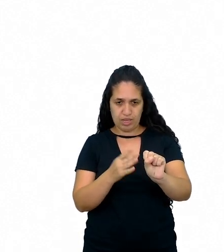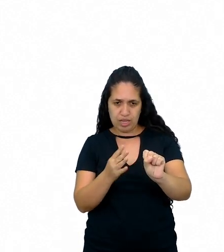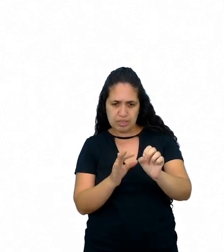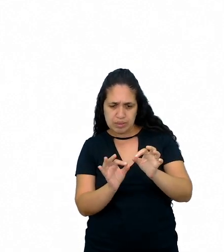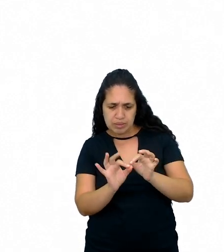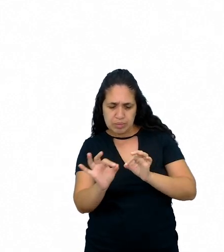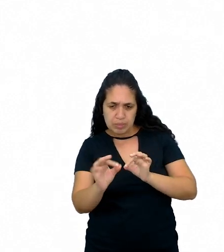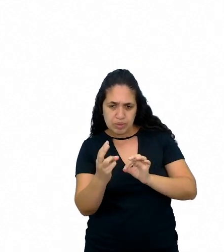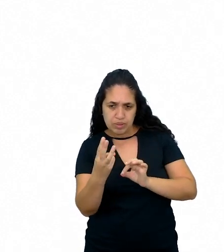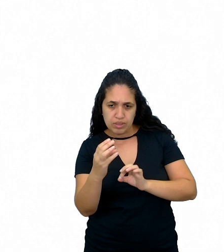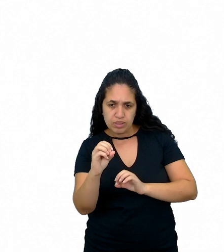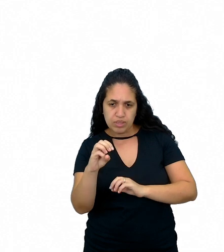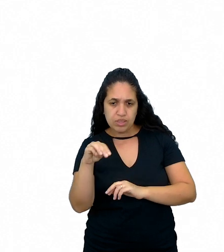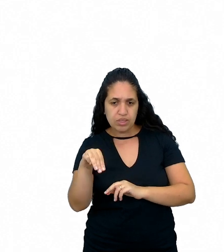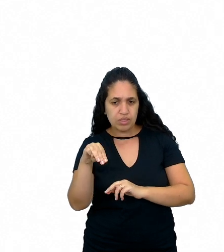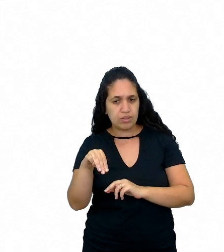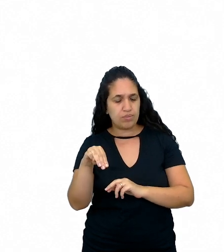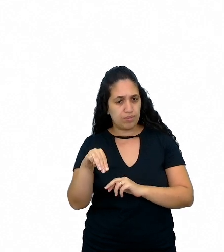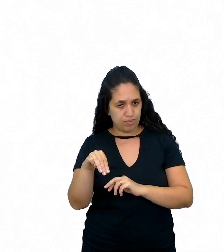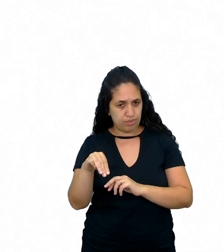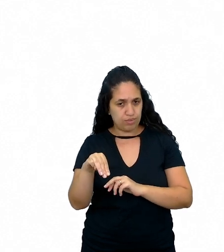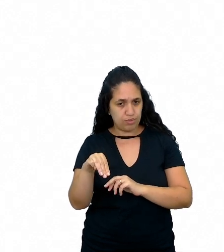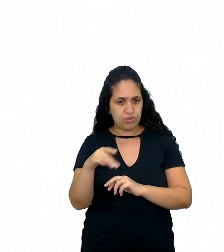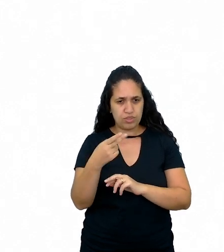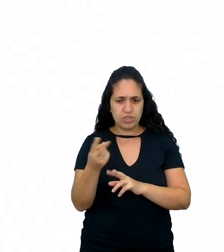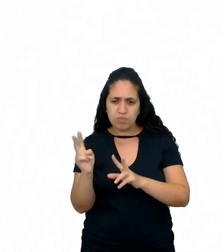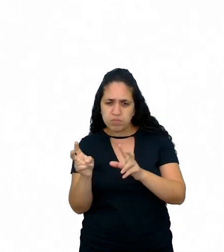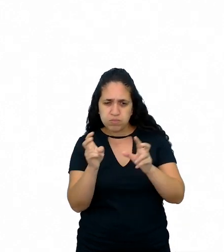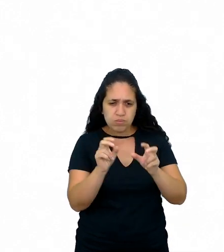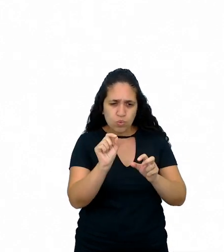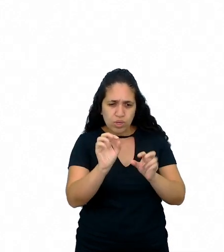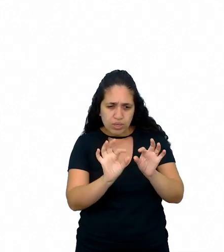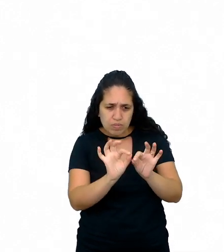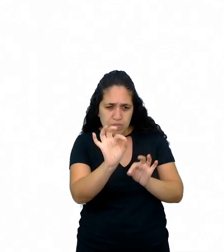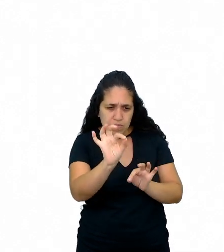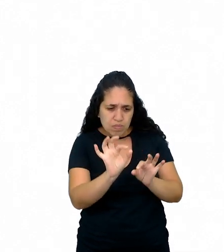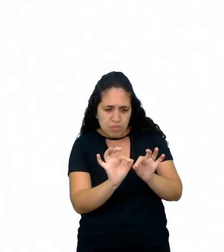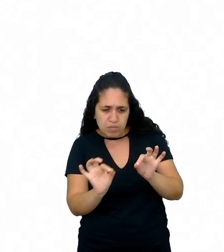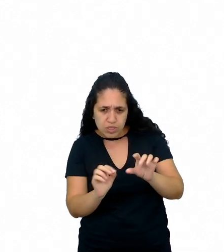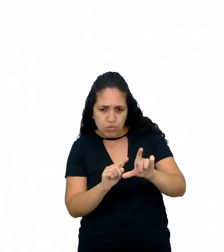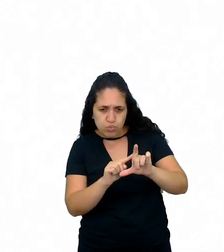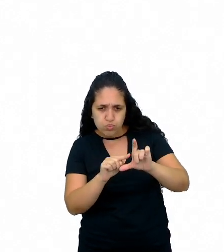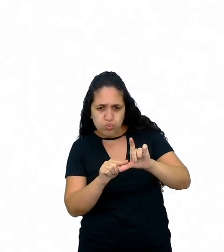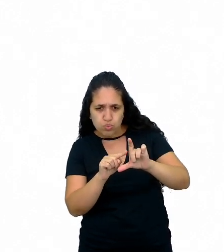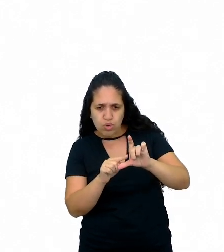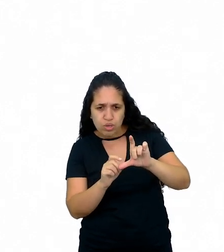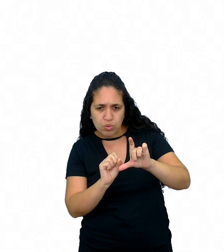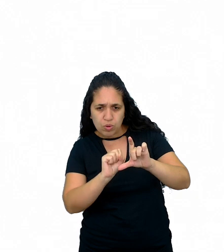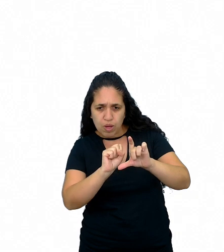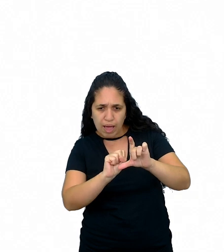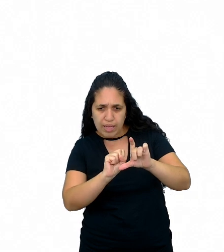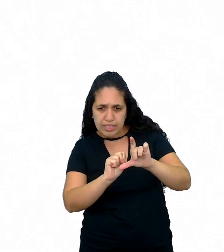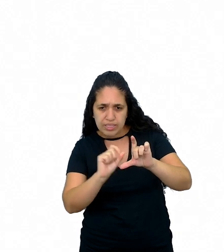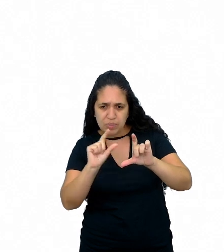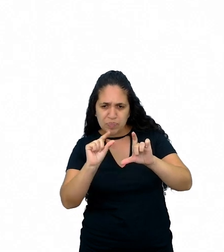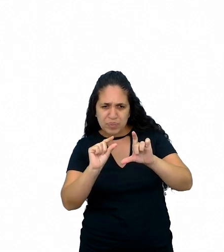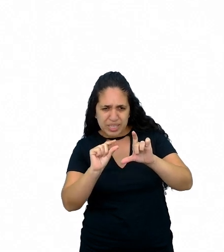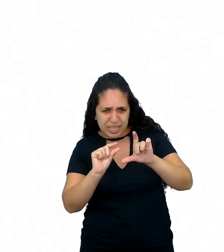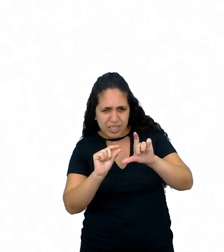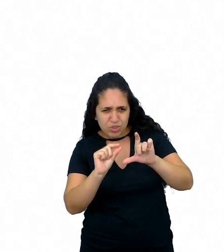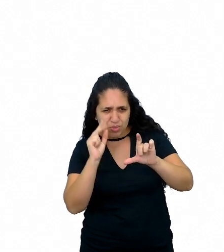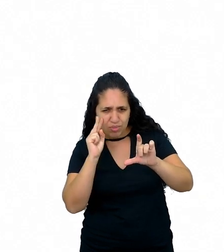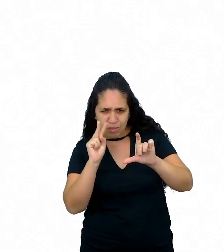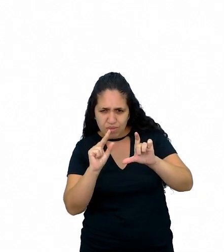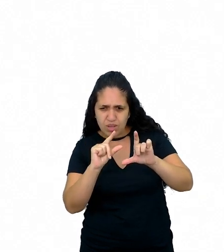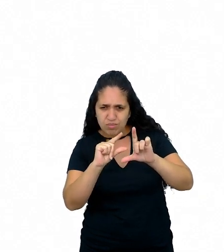metros deste. E verificou-se as medidas dos ângulos, do ângulo S, que está tão pequenininho, acho que para vocês aí na